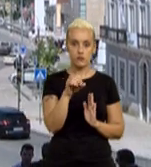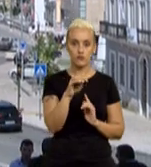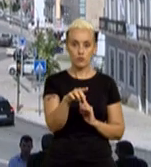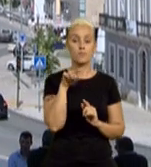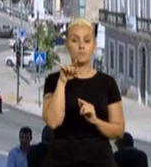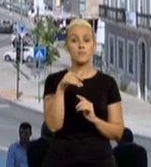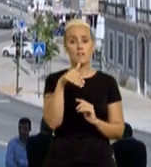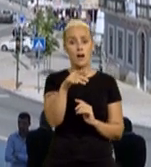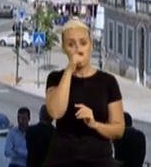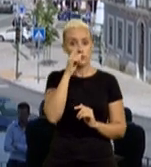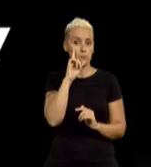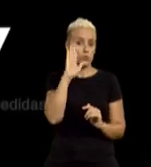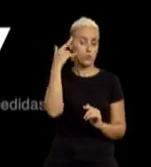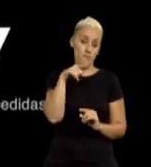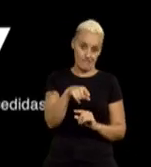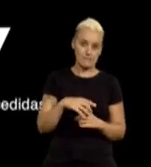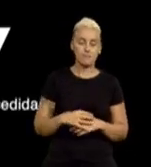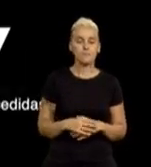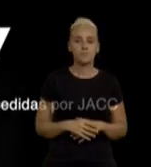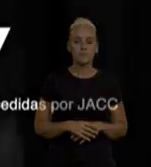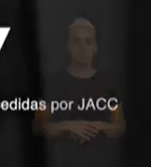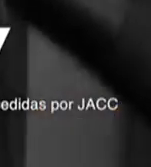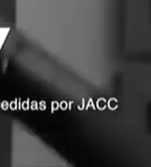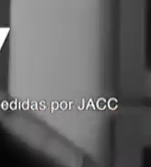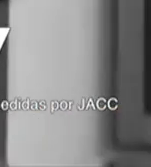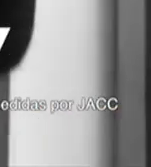os cabeças de cartaz do festival.